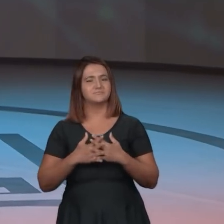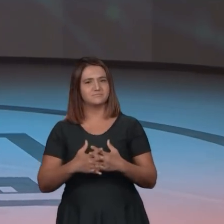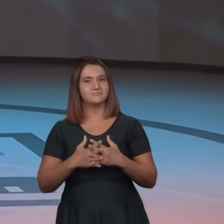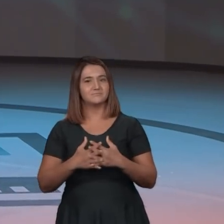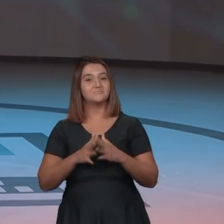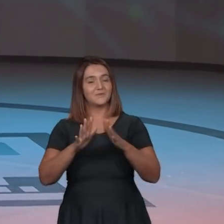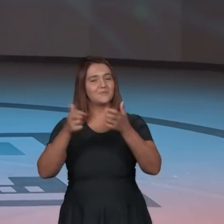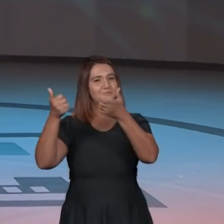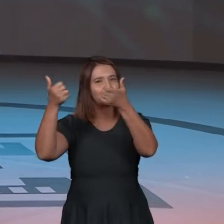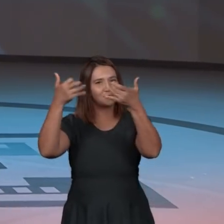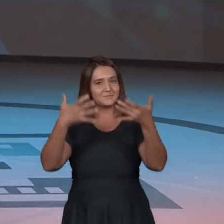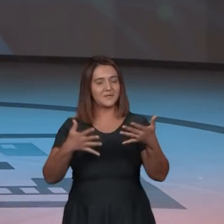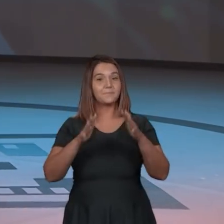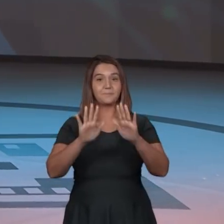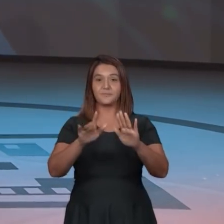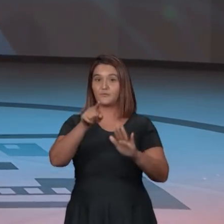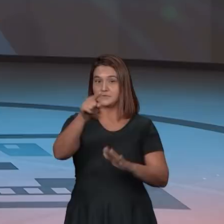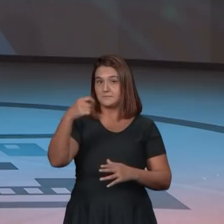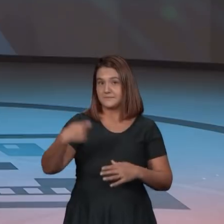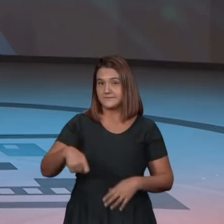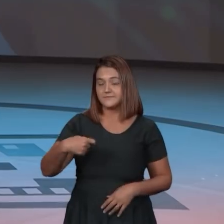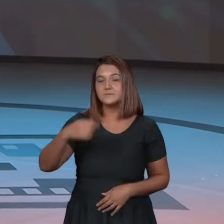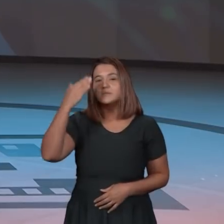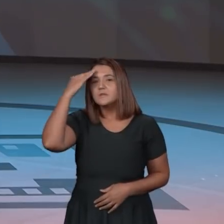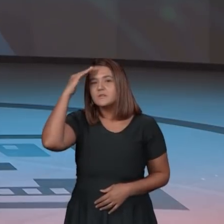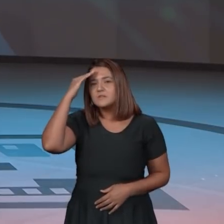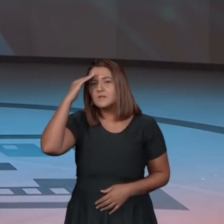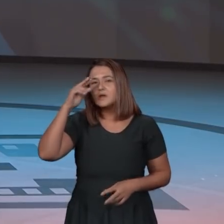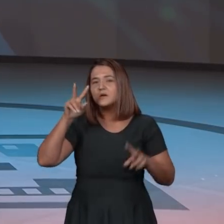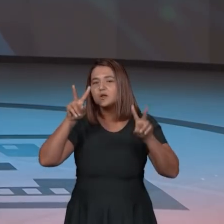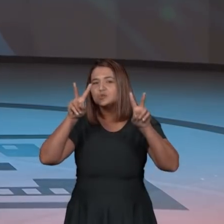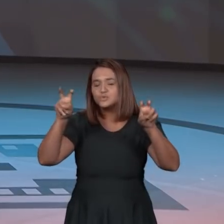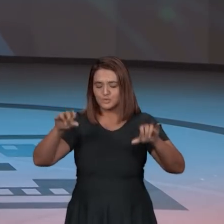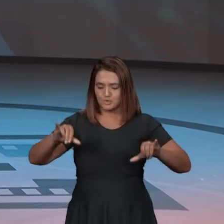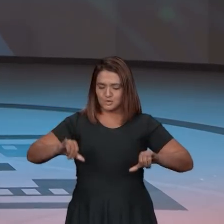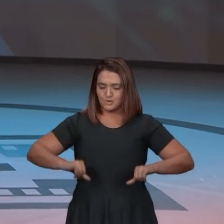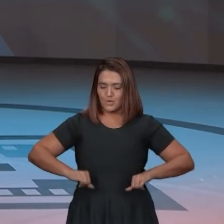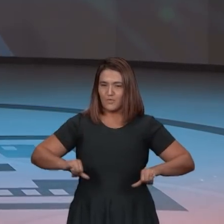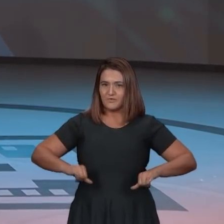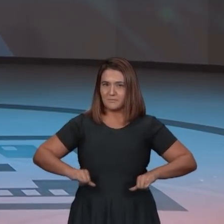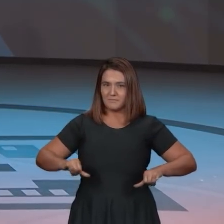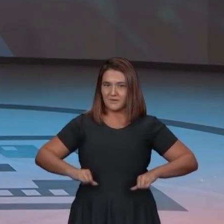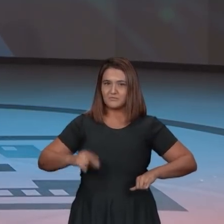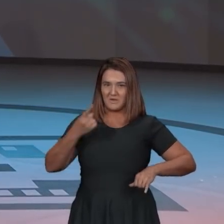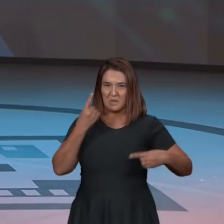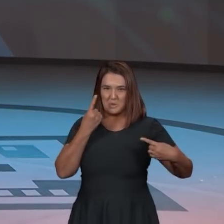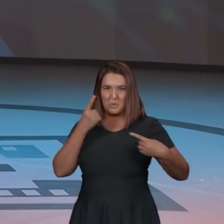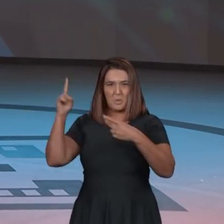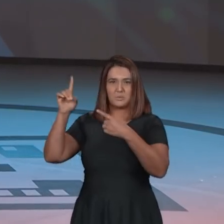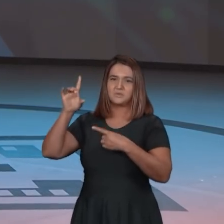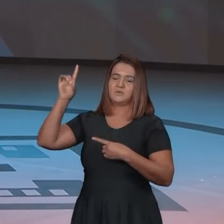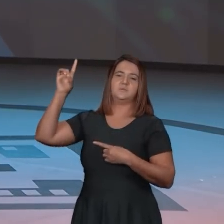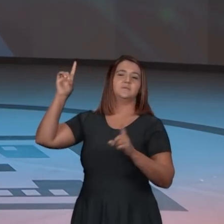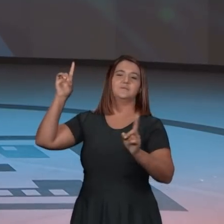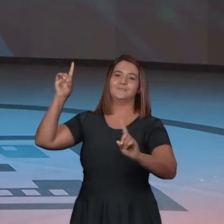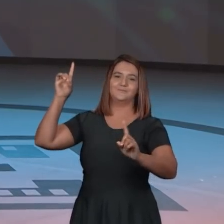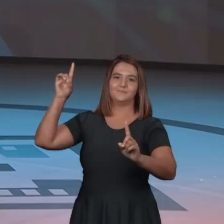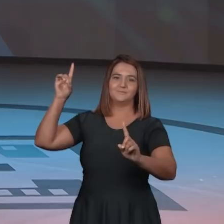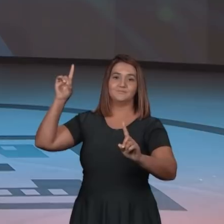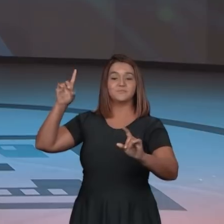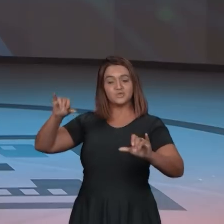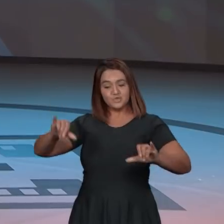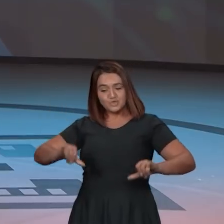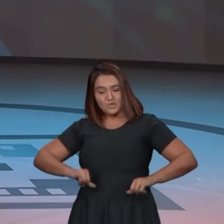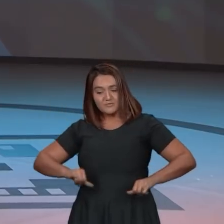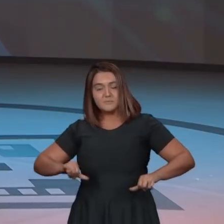lugar. Você tem que entender que esse assunto do sofrimento, longe de ser um argumento contra a existência de Deus, ele apenas